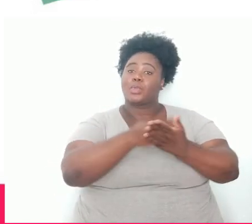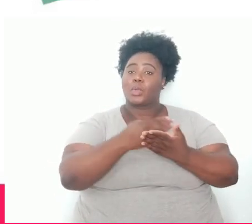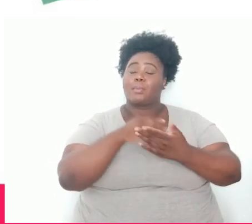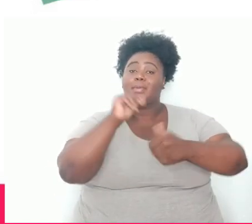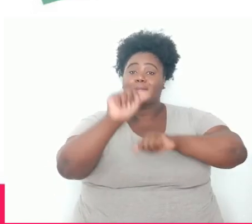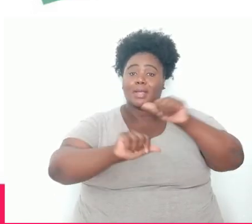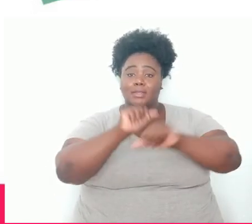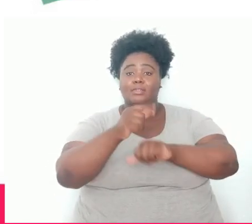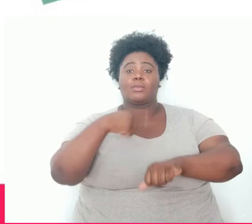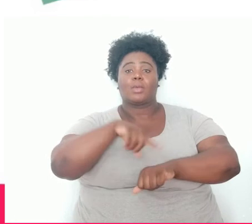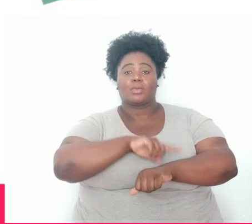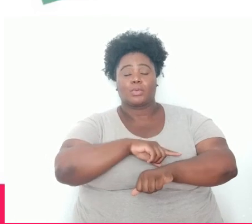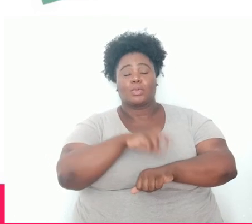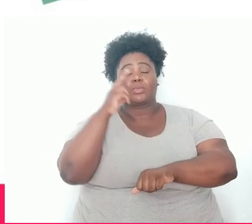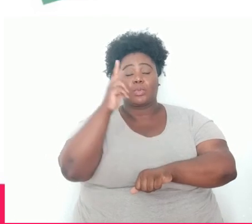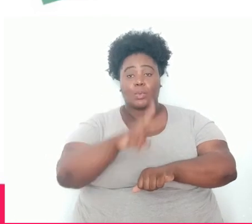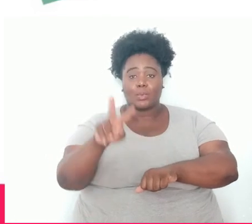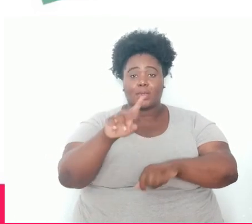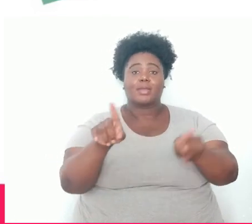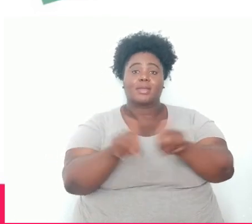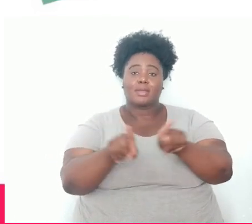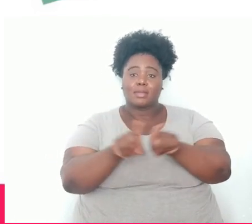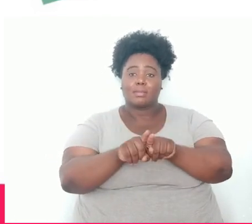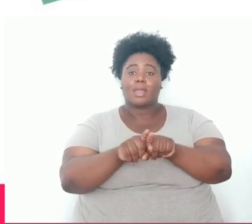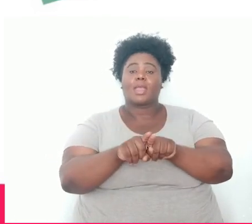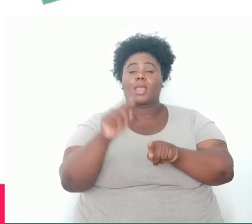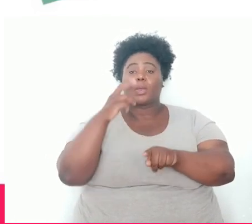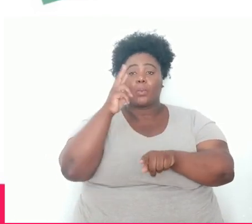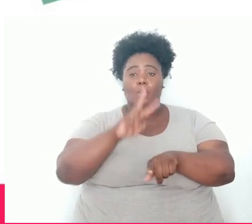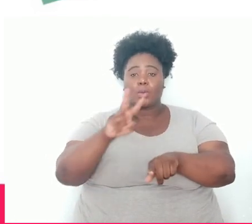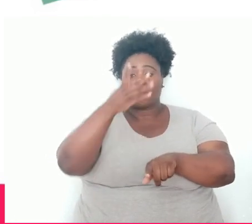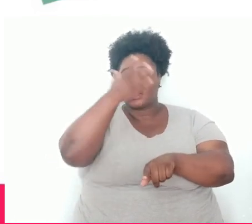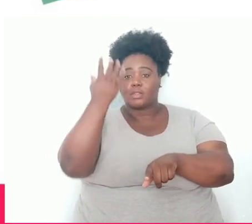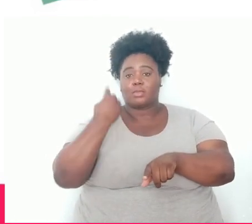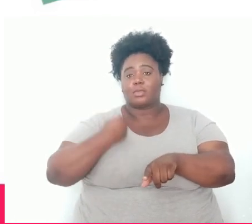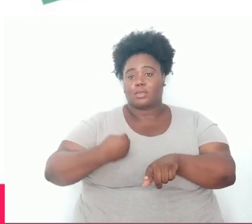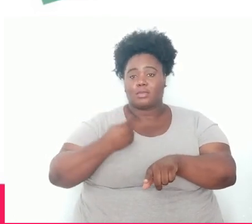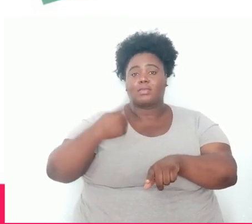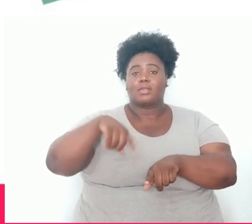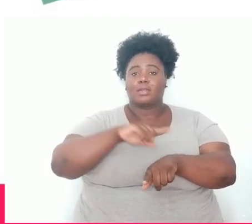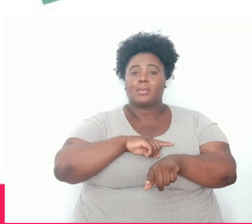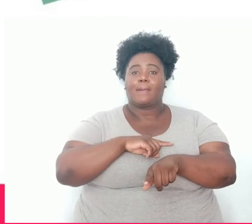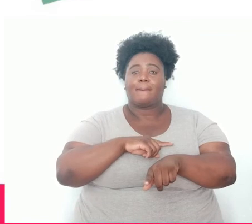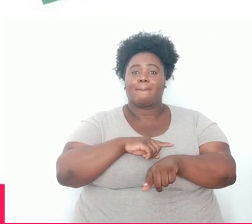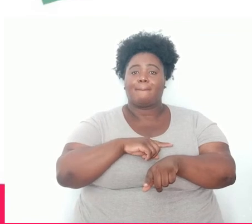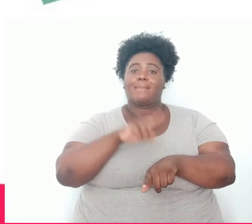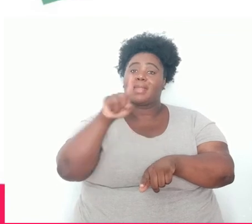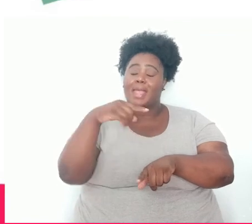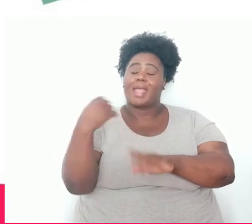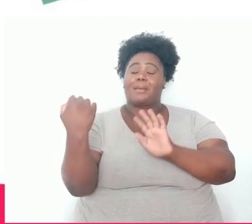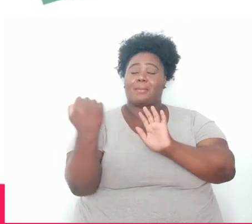começa a transformar o nosso olhar e o olhar das pessoas que estão ao nosso redor